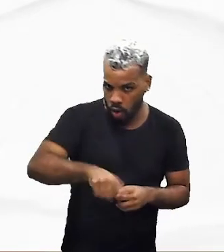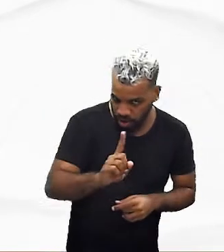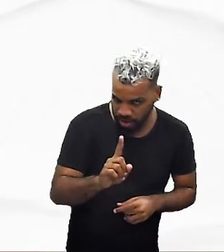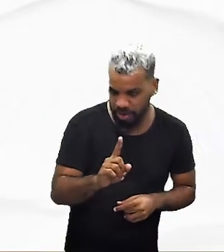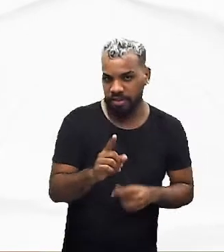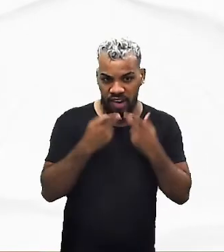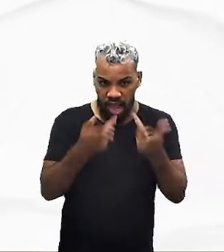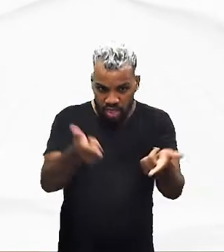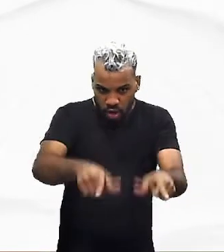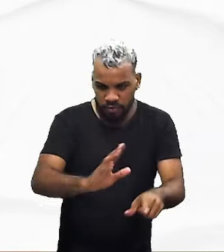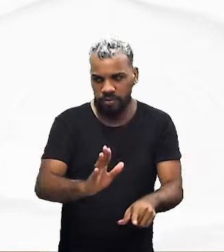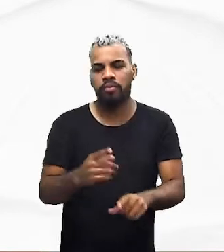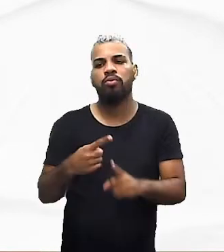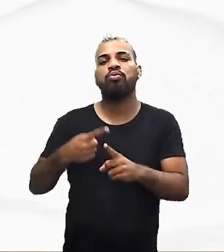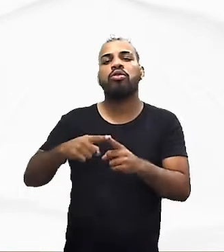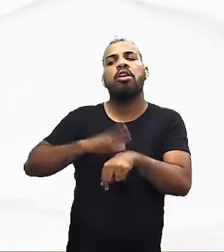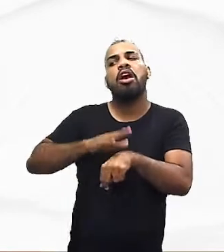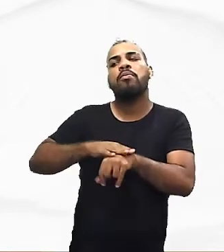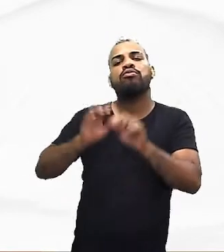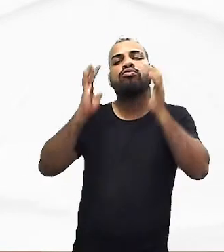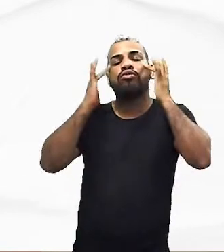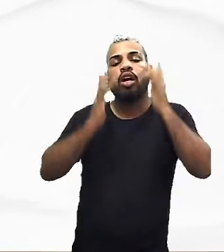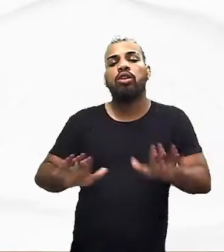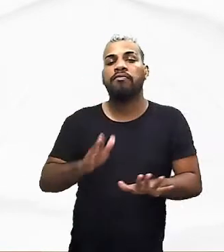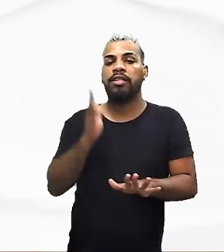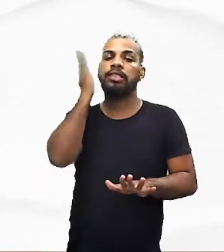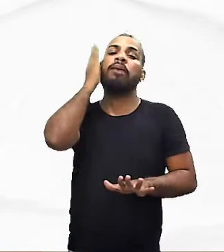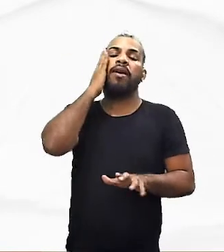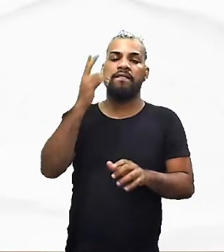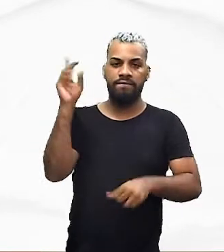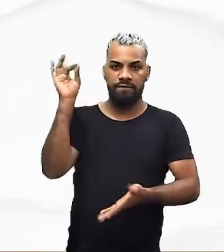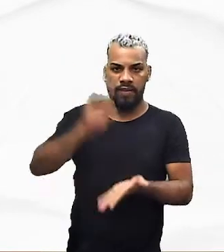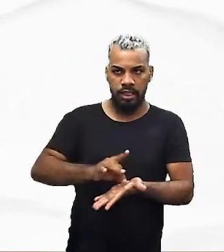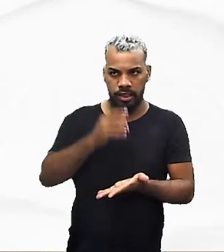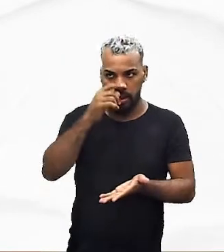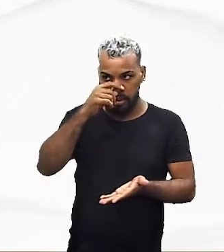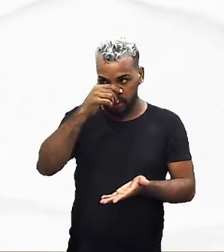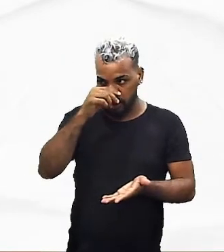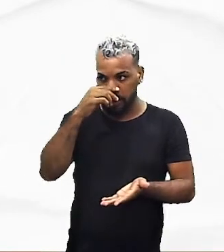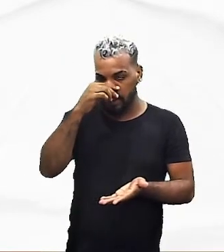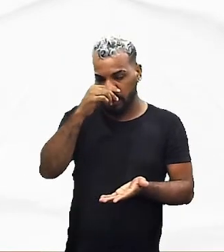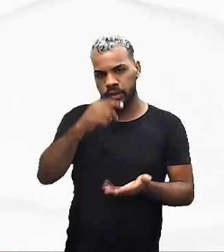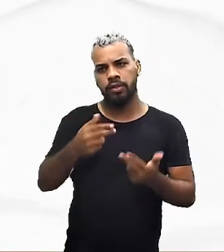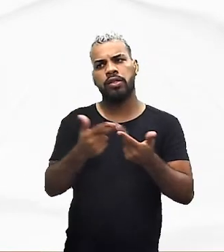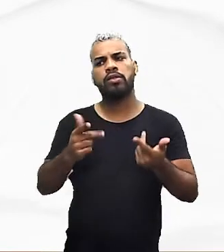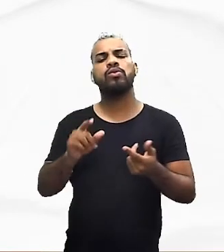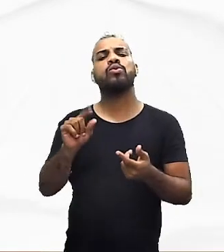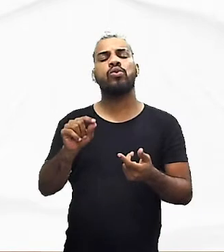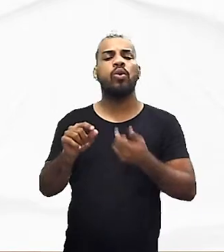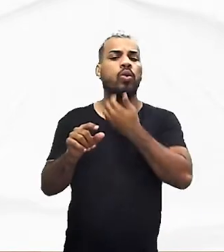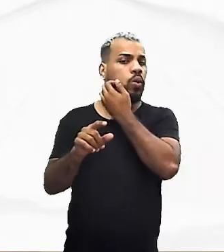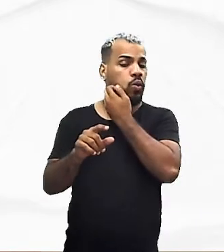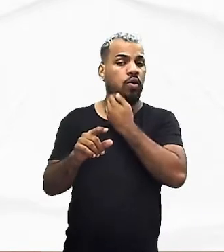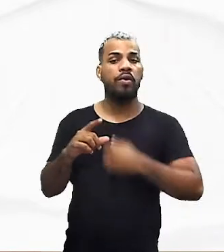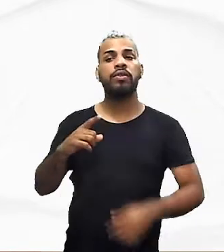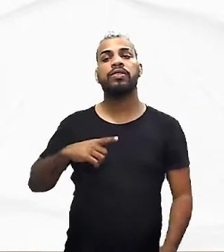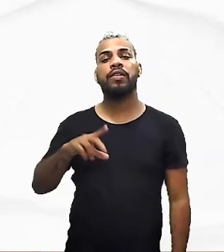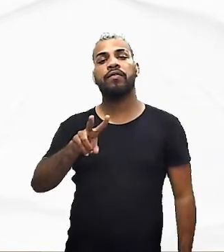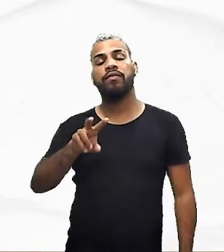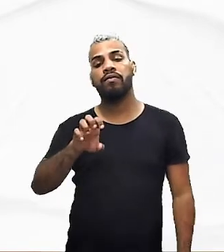seu tempo saberemos a verdade. Sem os comentos malévolos de que usam vesti-la